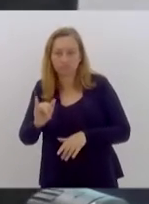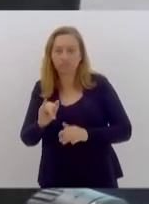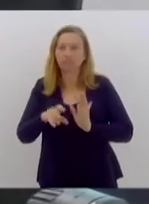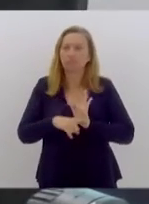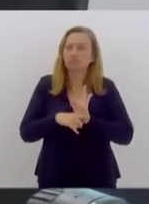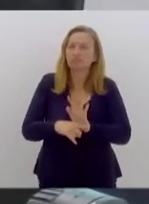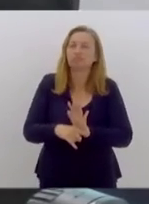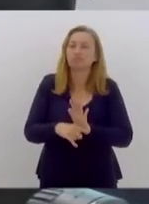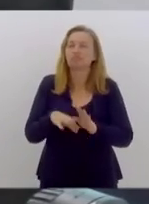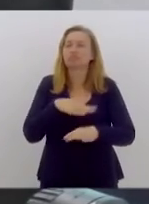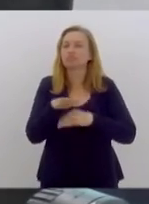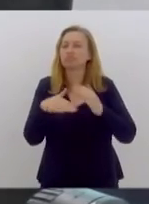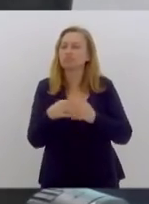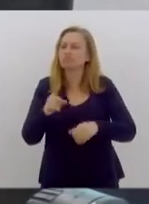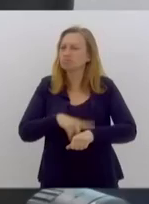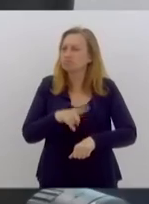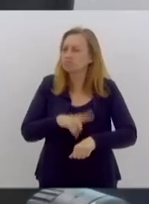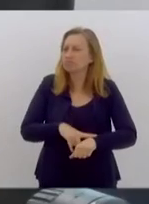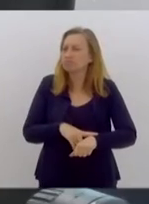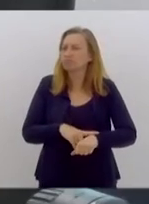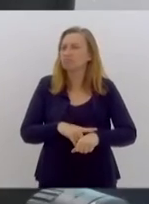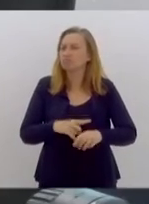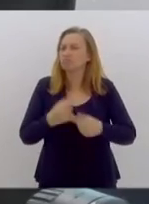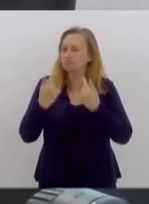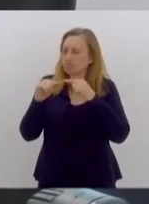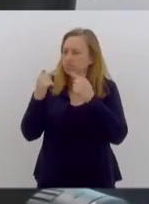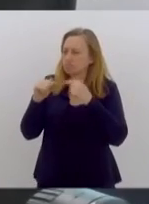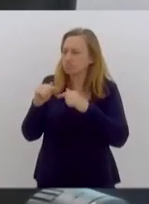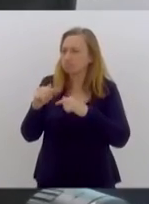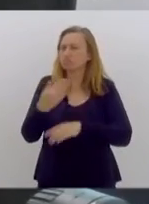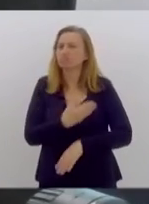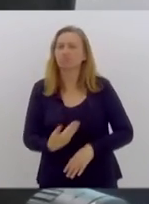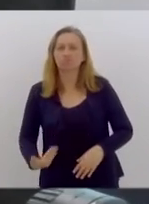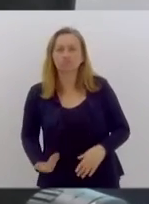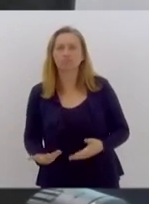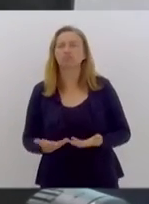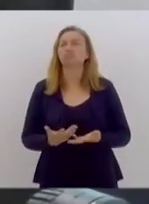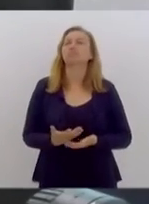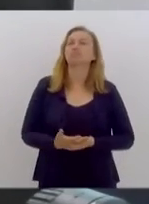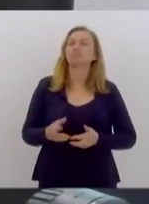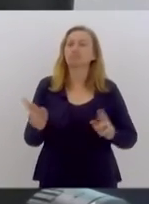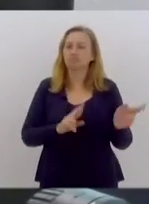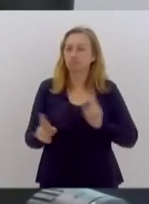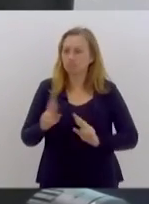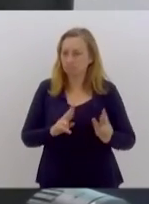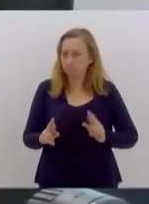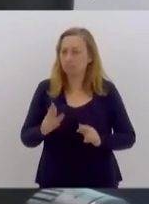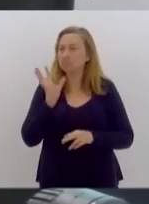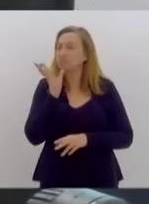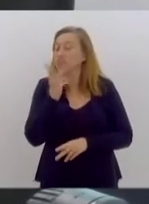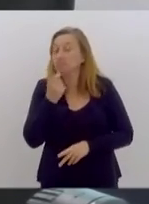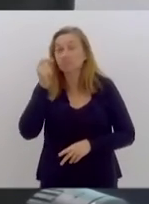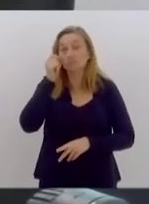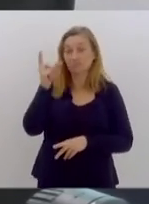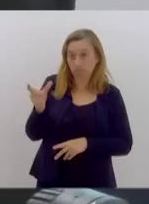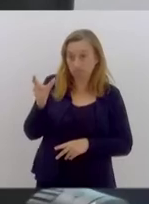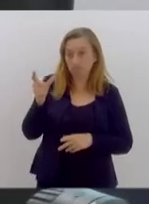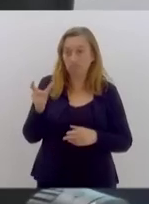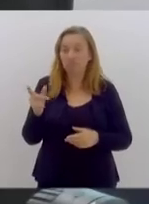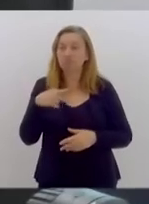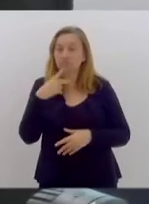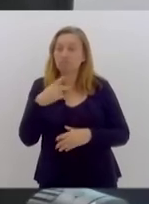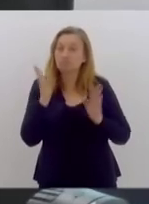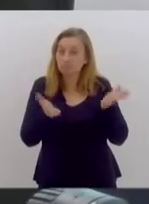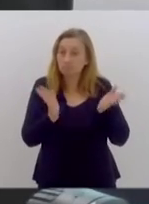muito a todo momento nas críticas o governo do estado vou continuar nas críticas né em relação ao governo do estado que demorou muito a acordar e